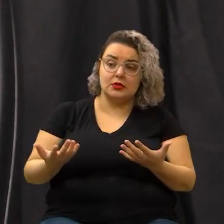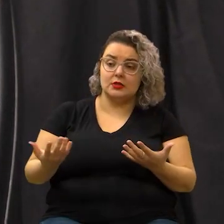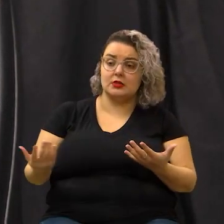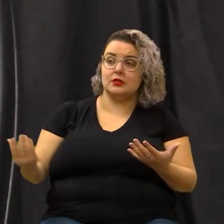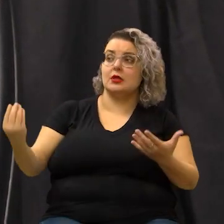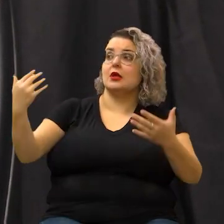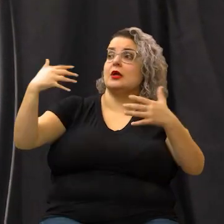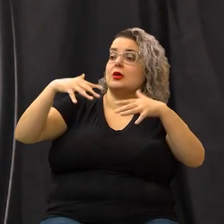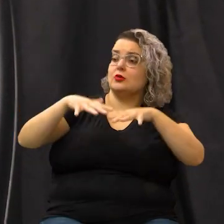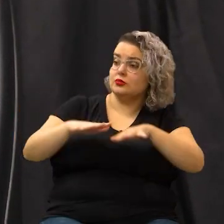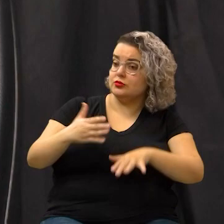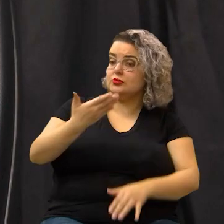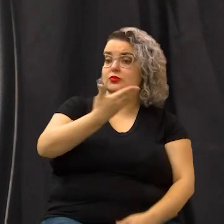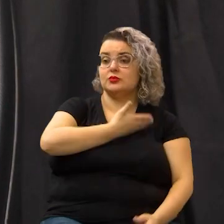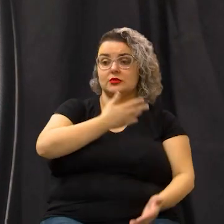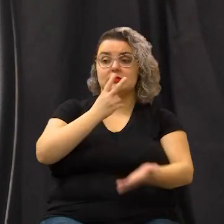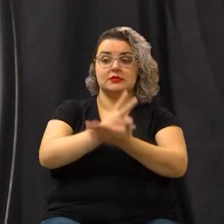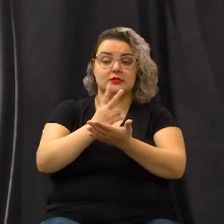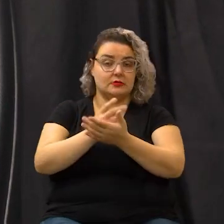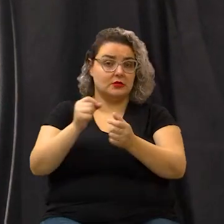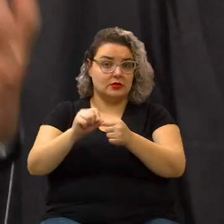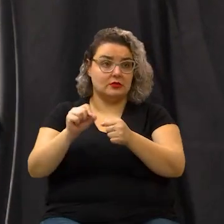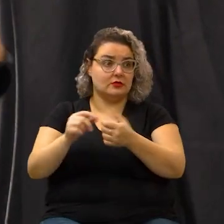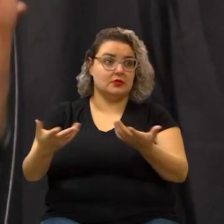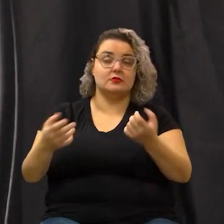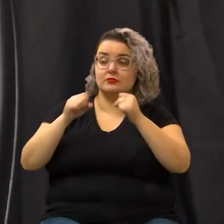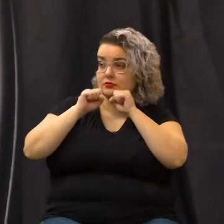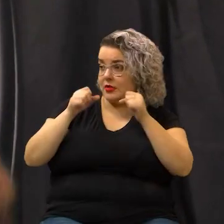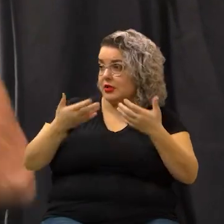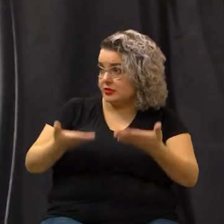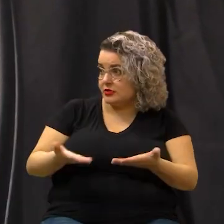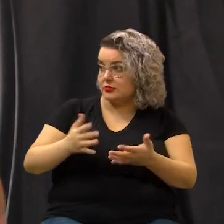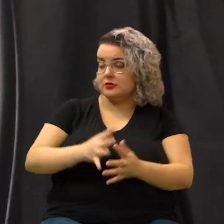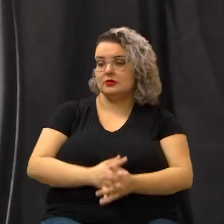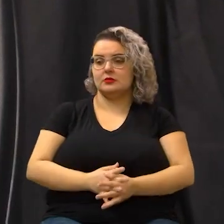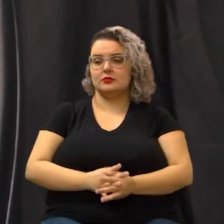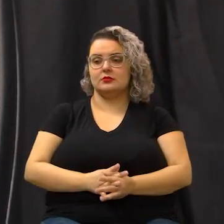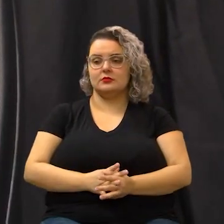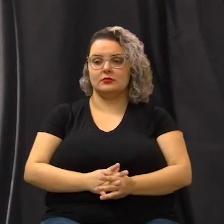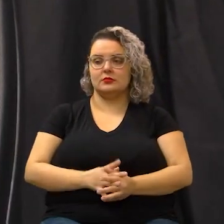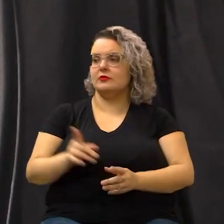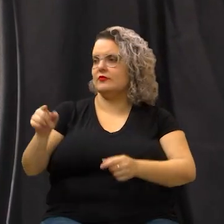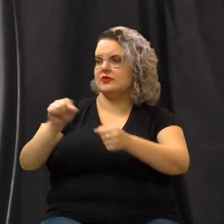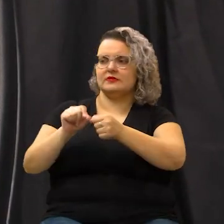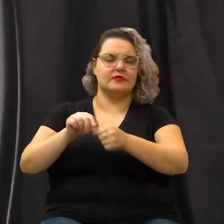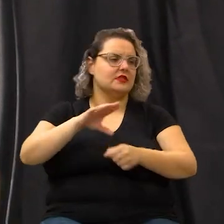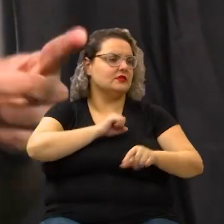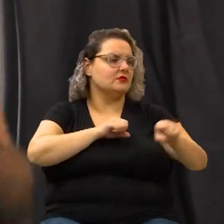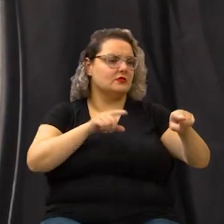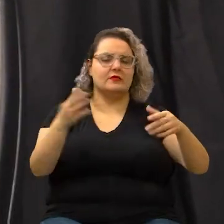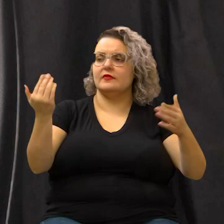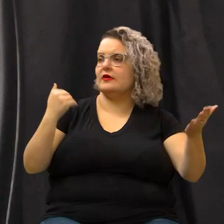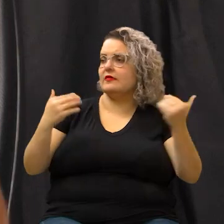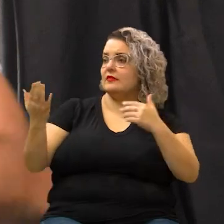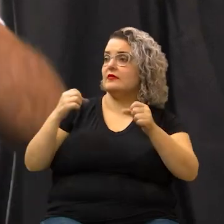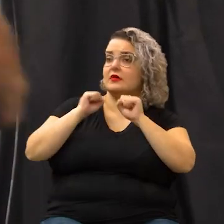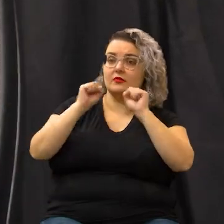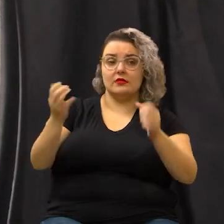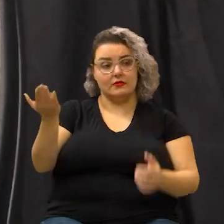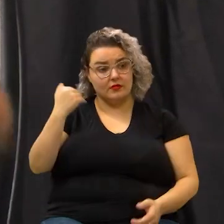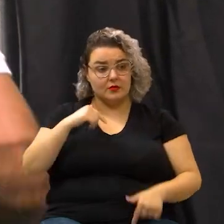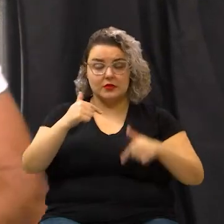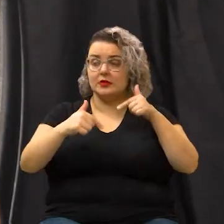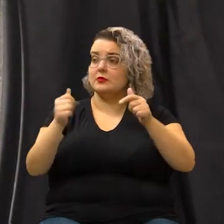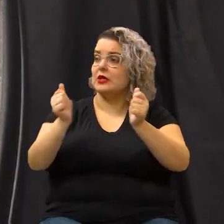poder agora incluir os amigos que também sempre fizeram isso na assessoria. Sim. Então, gente, sei que você faz, você também